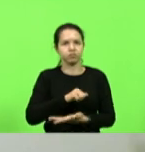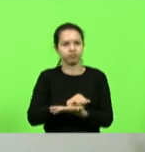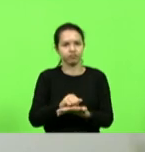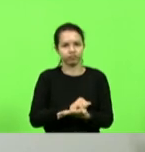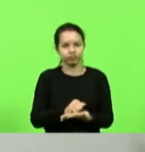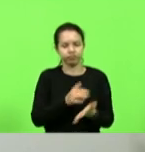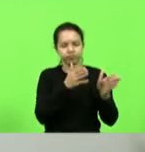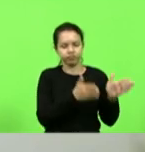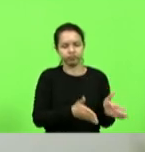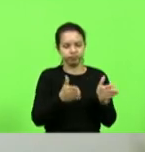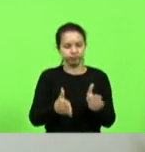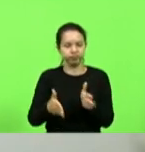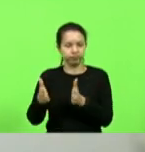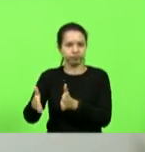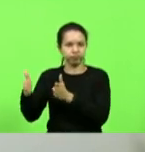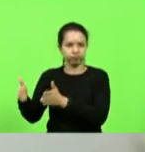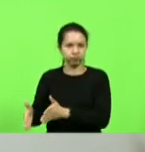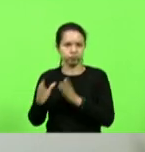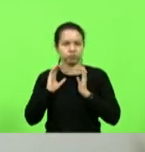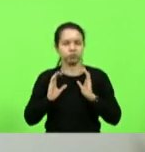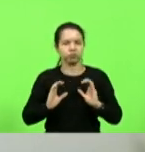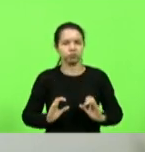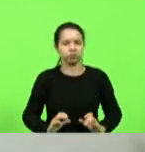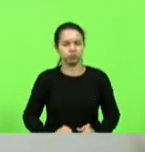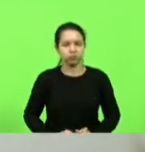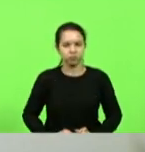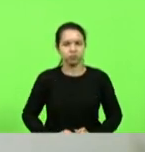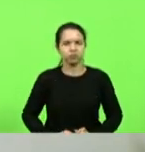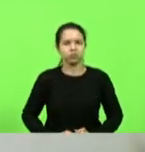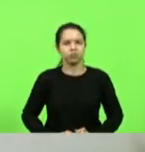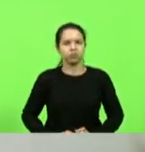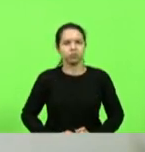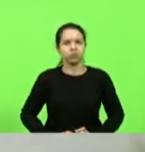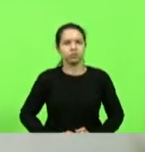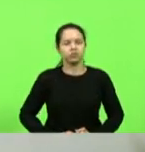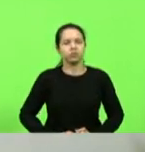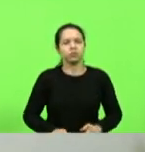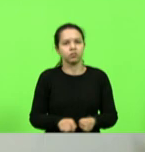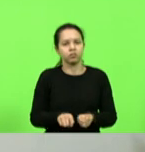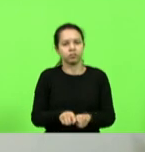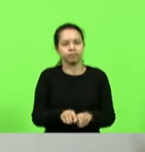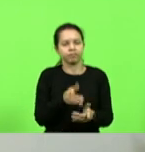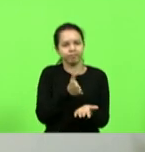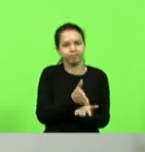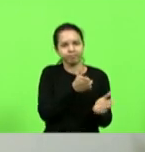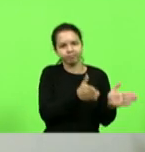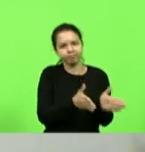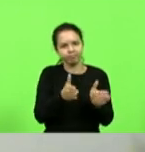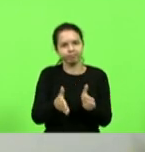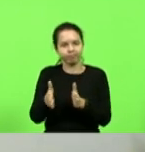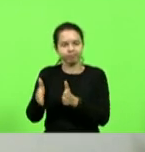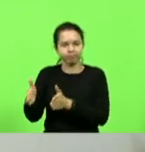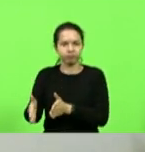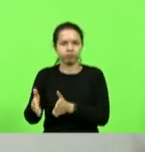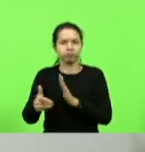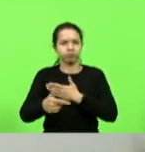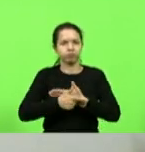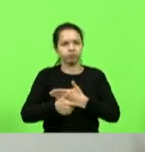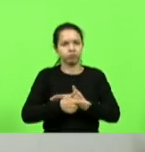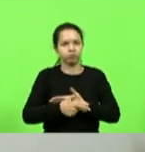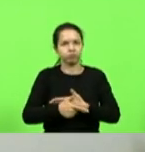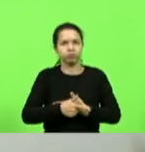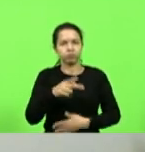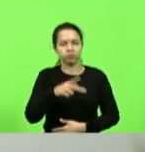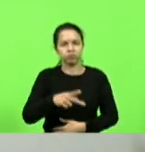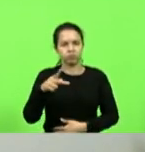de comportamentos e uma padronização do que seja o papel do professor. O professor